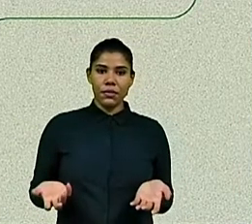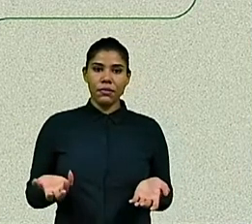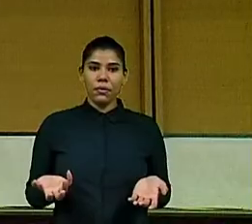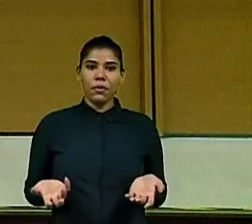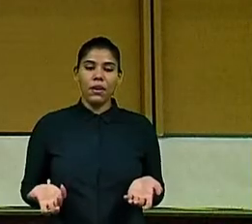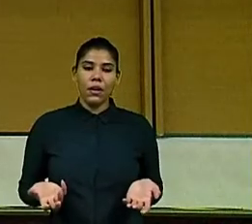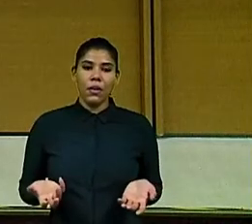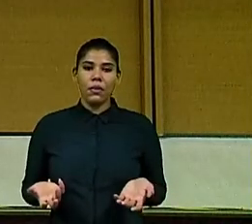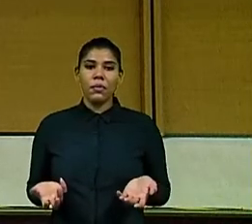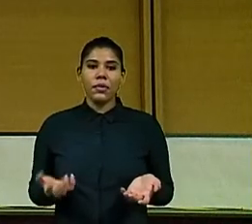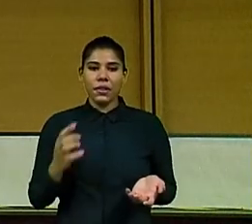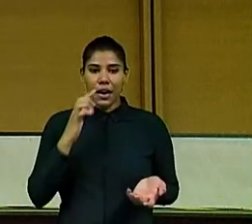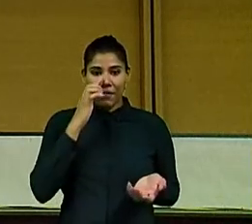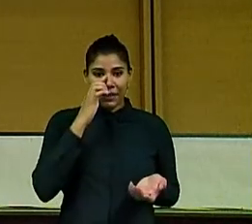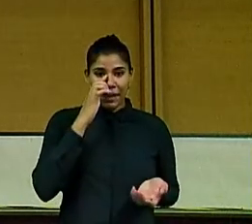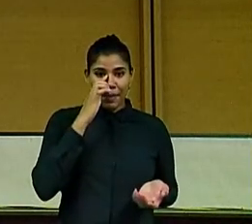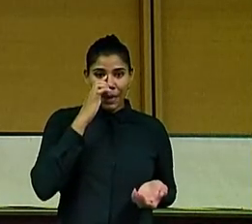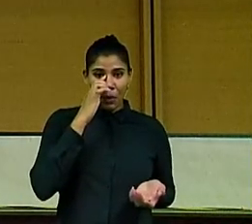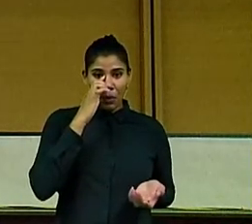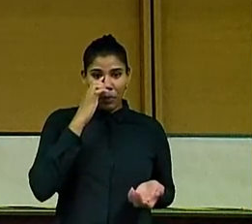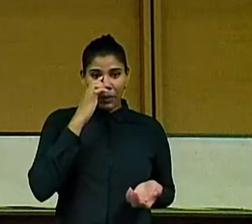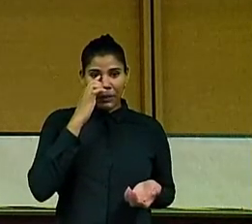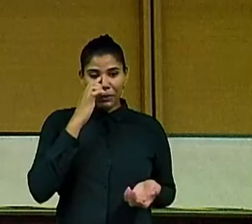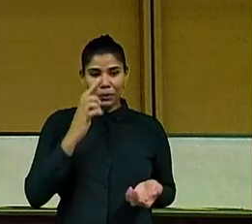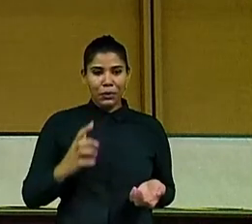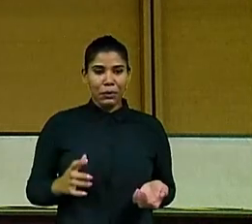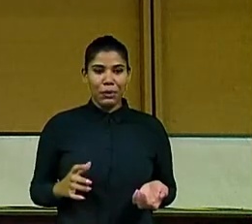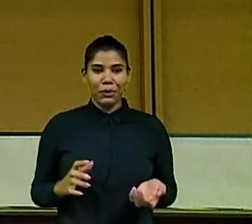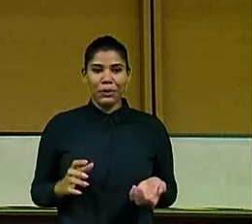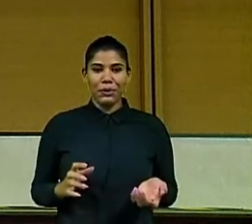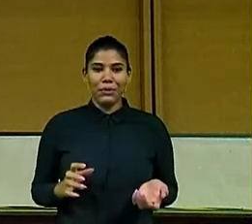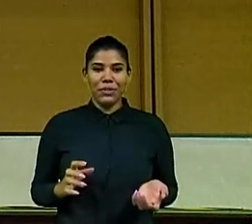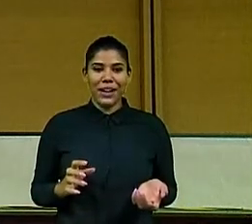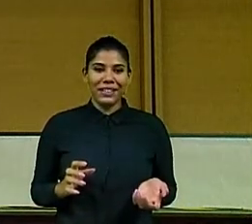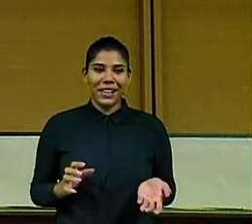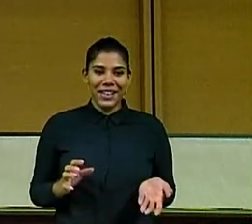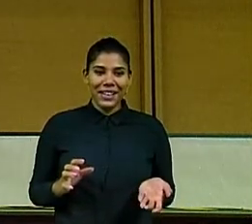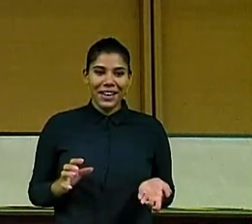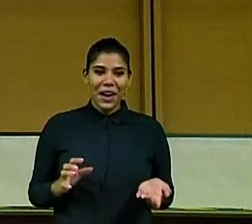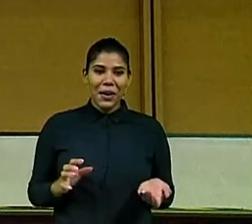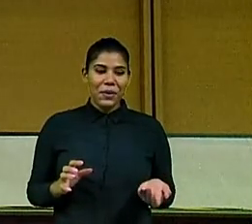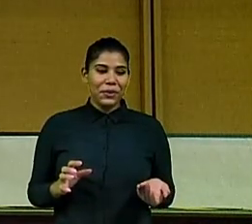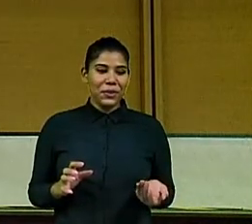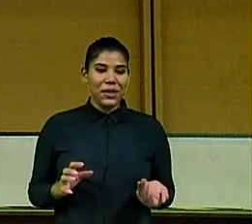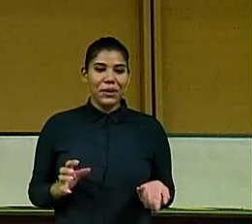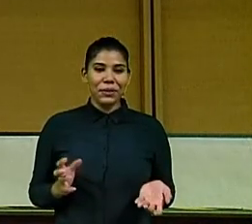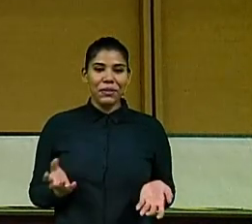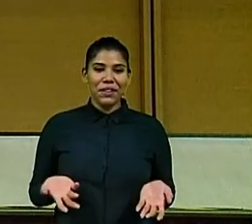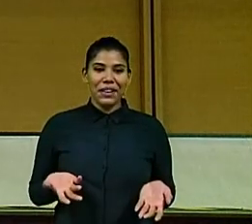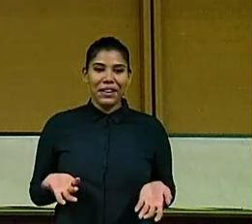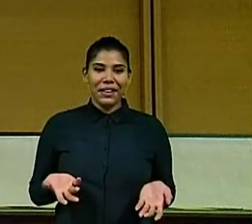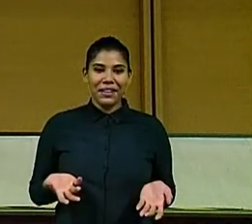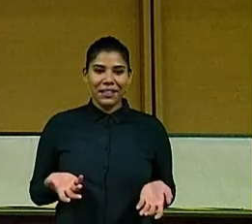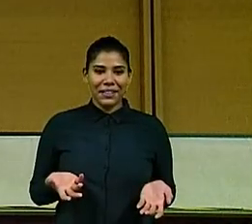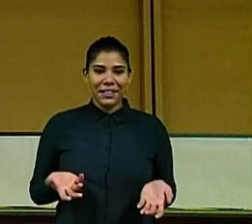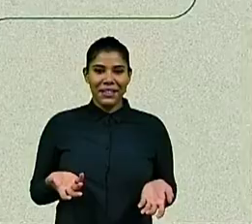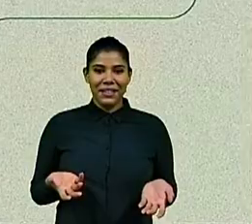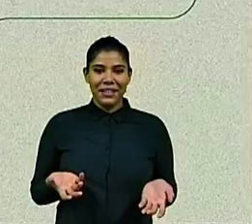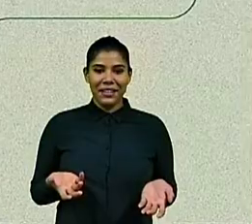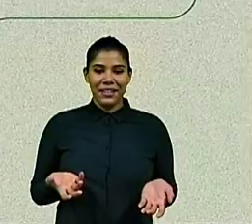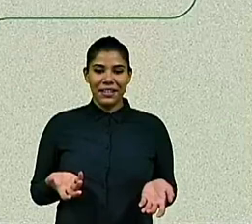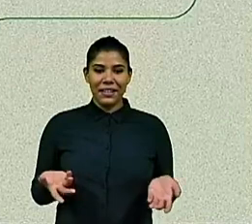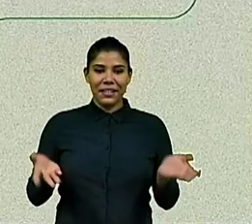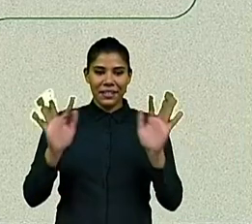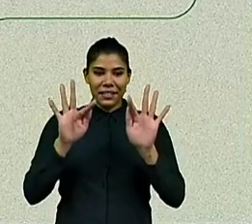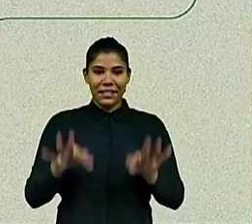é isso privatizações tá bom passando para a gente encerrar